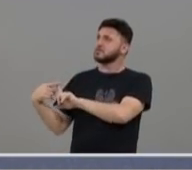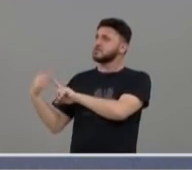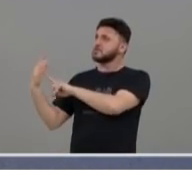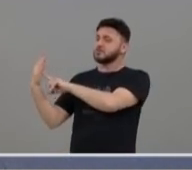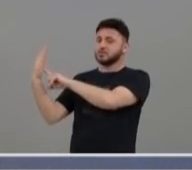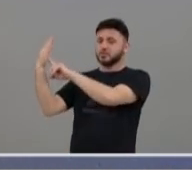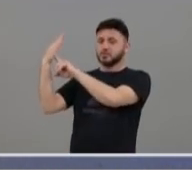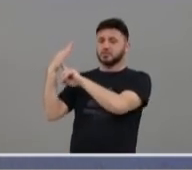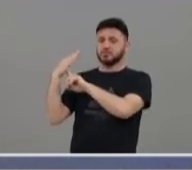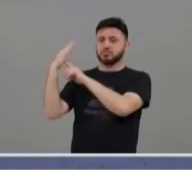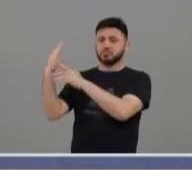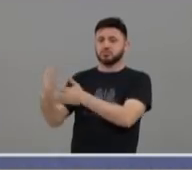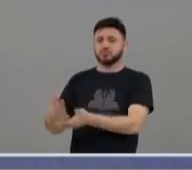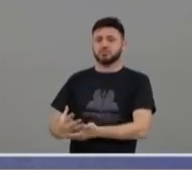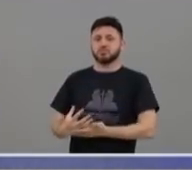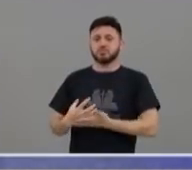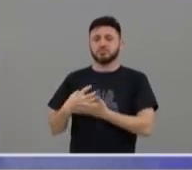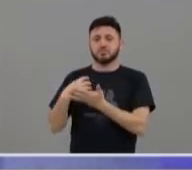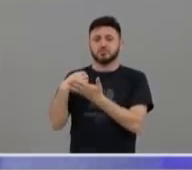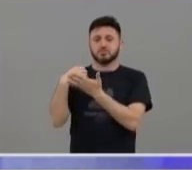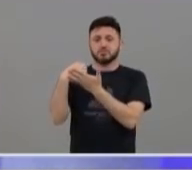cruz, tu nos